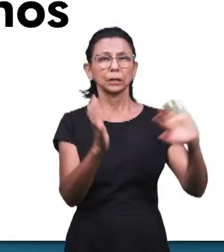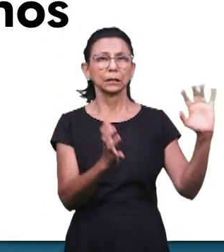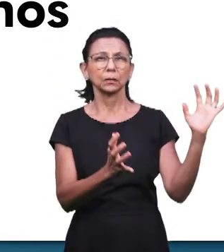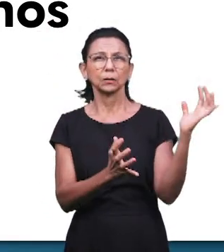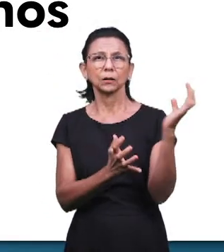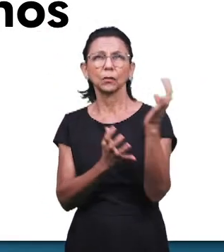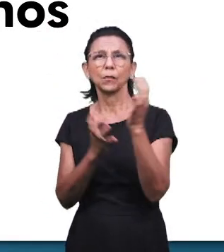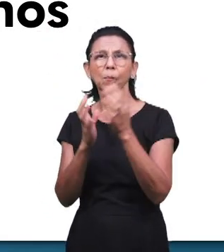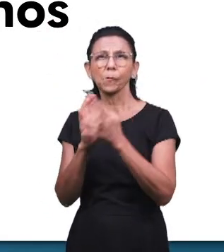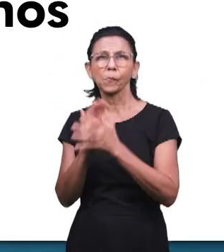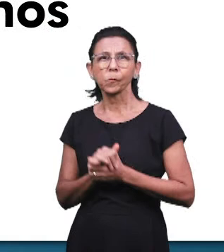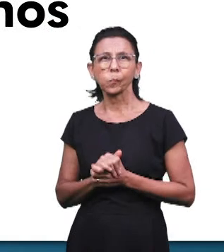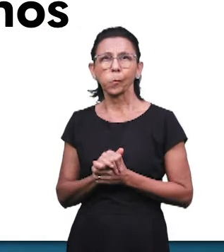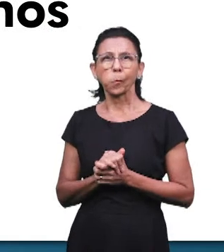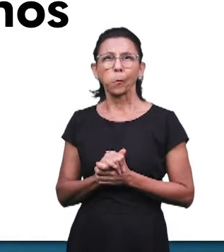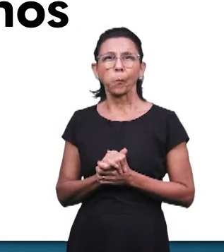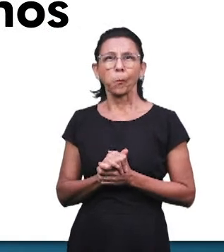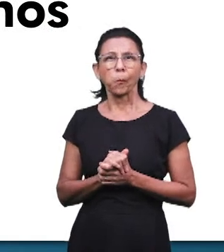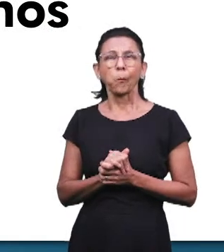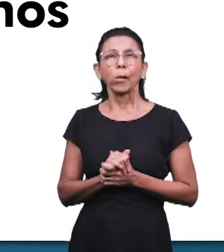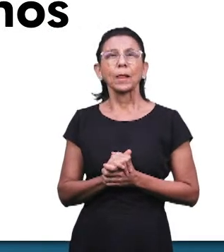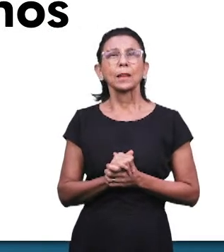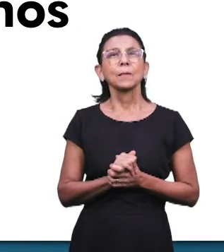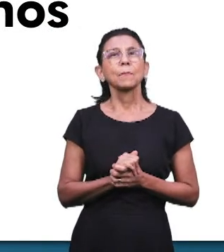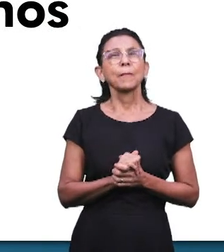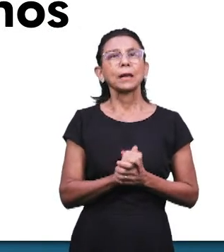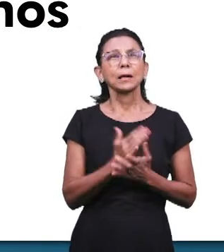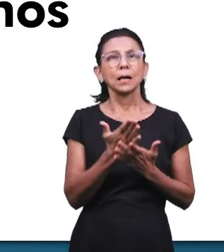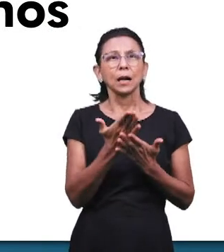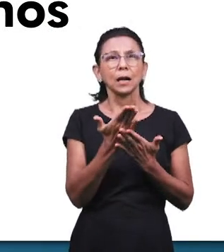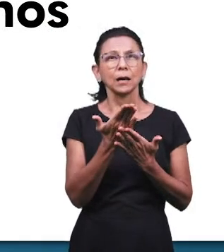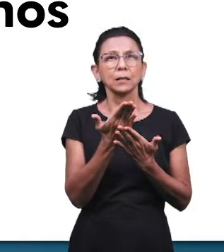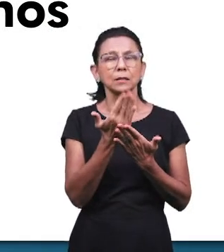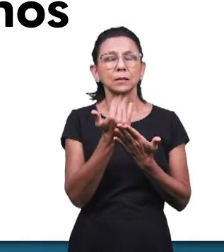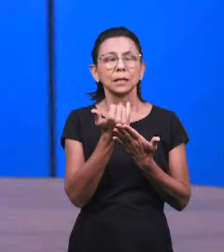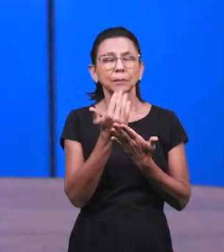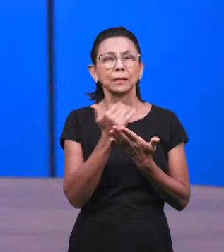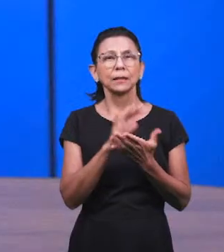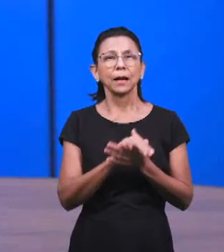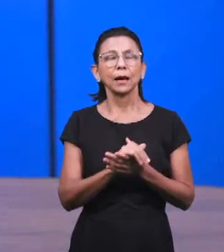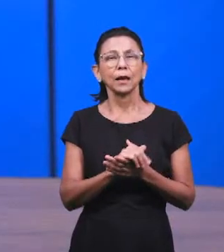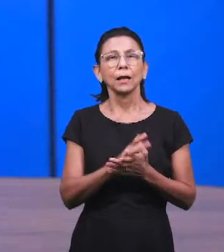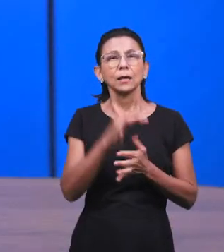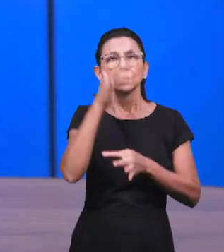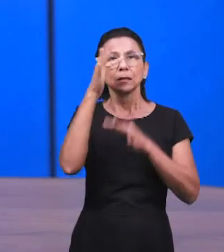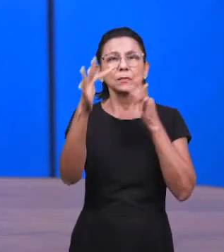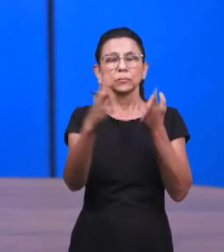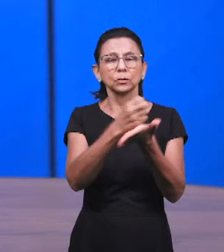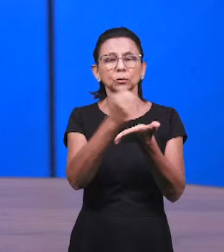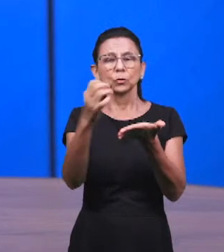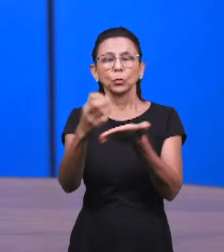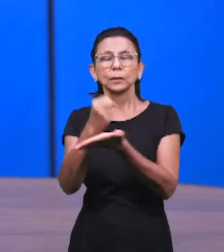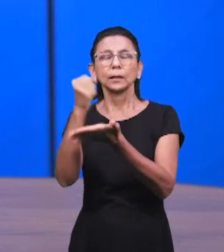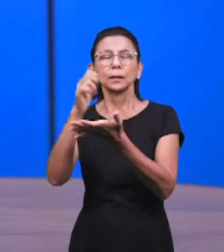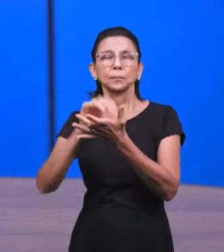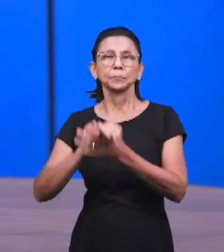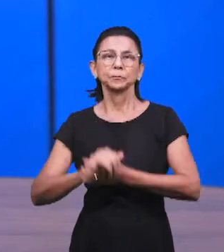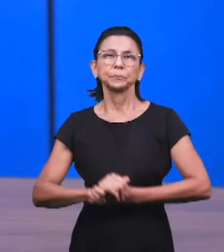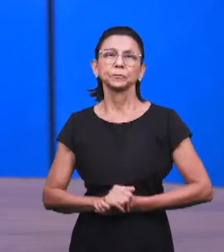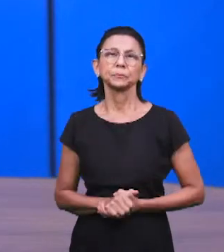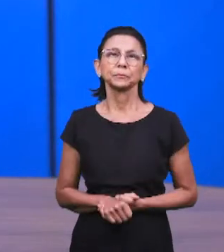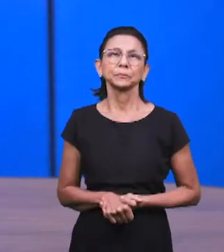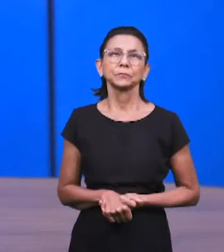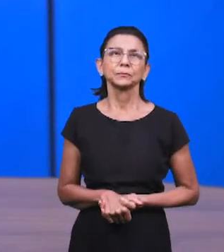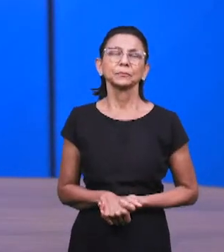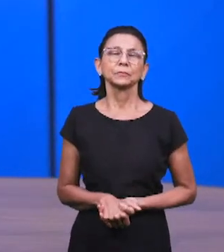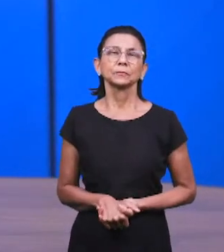se alimentar nos jardins e para colher os lírios"? Essa pergunta número 6, a resposta dela virá